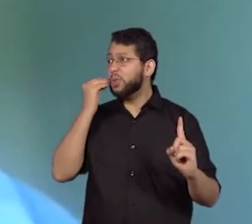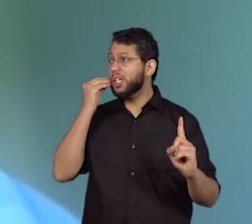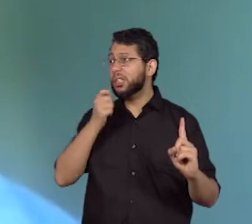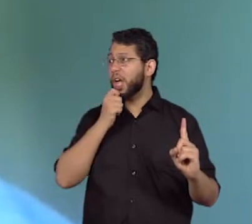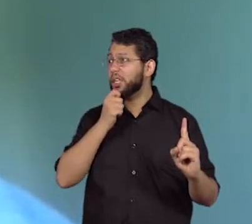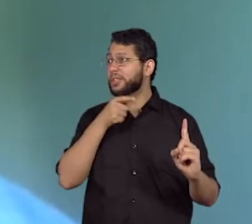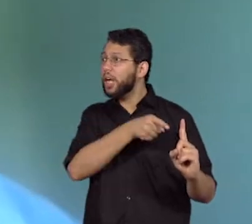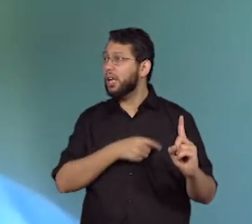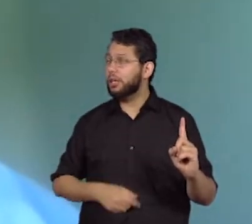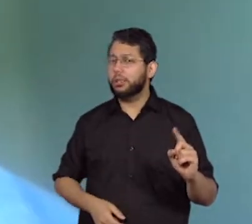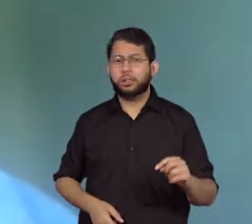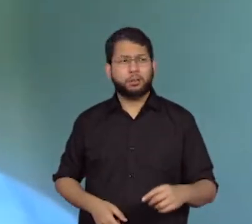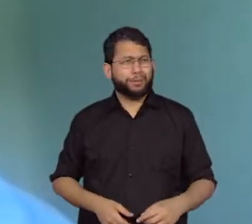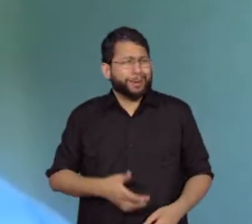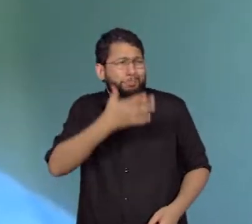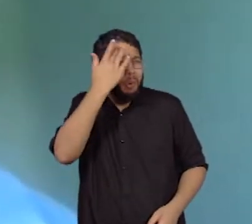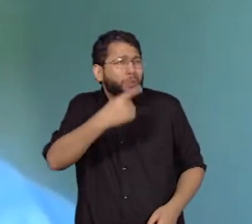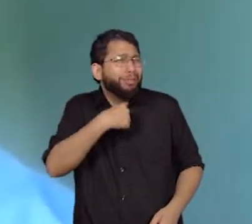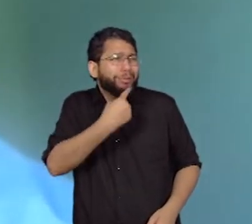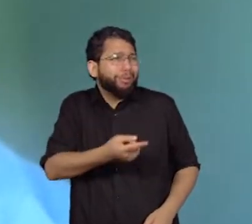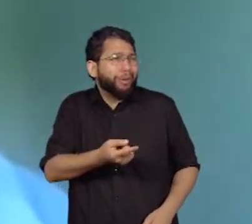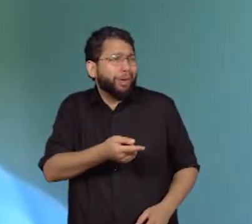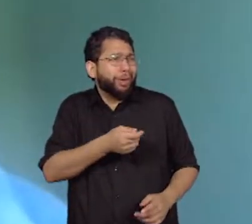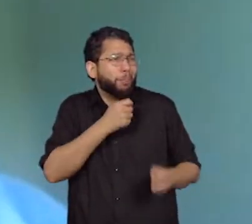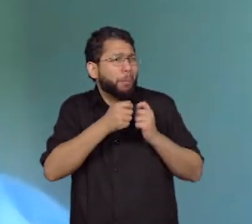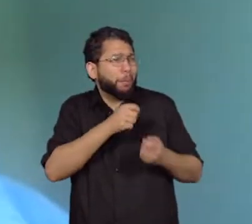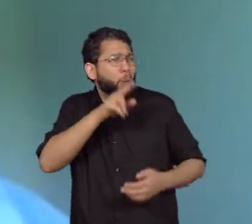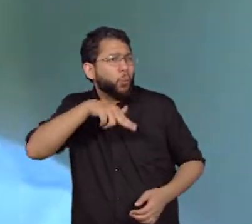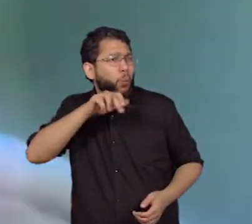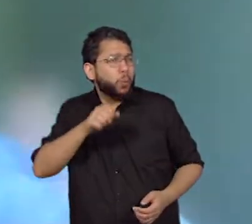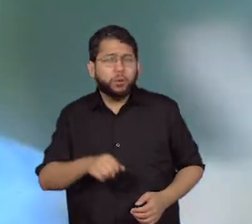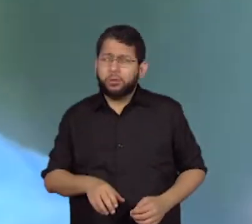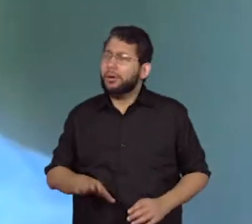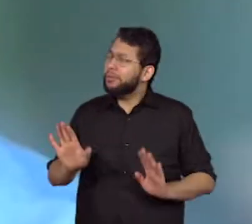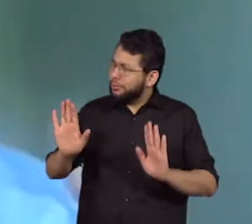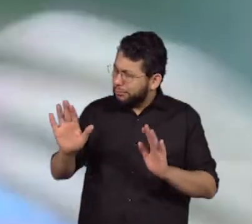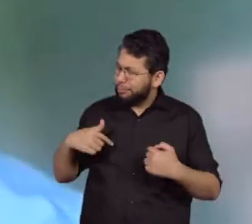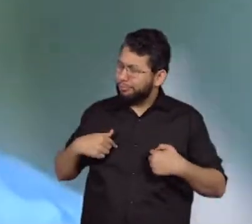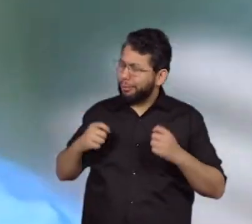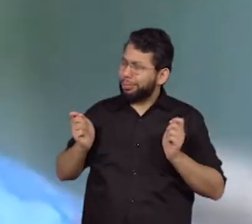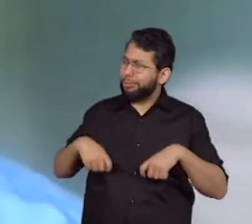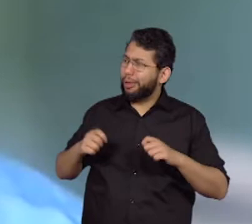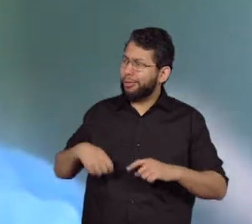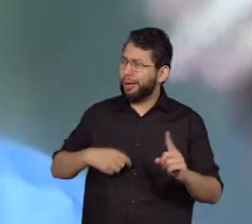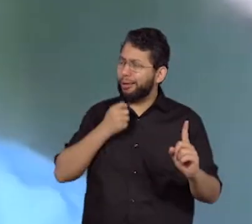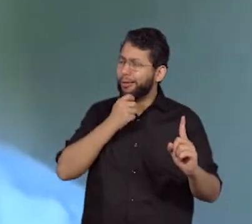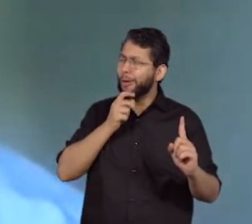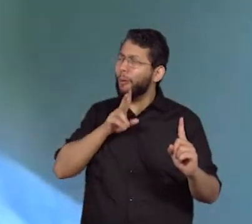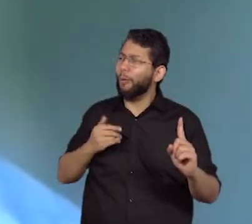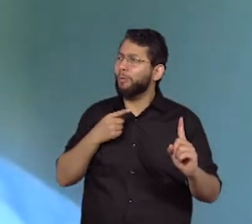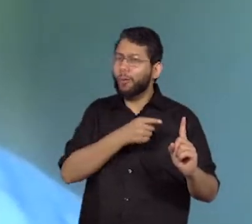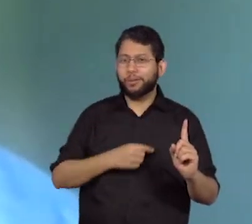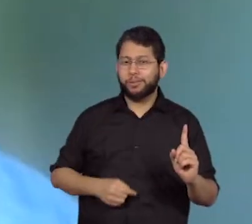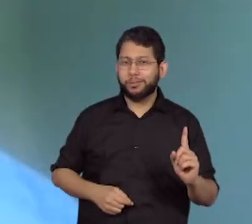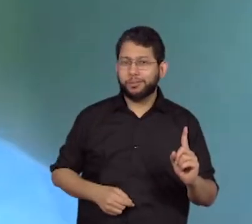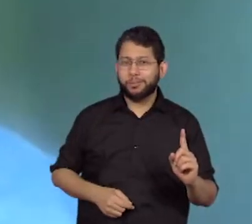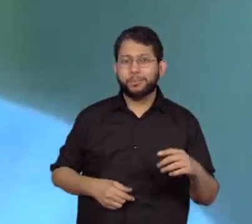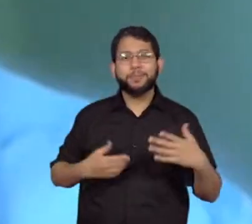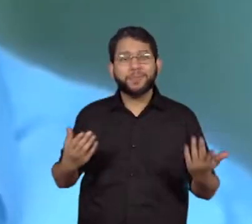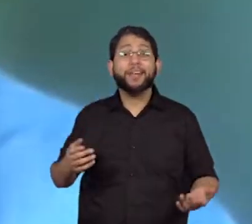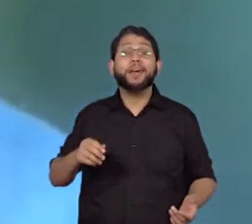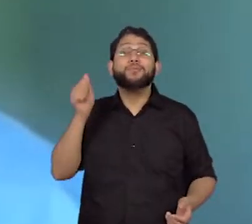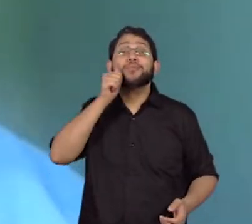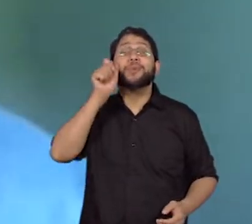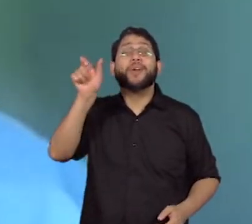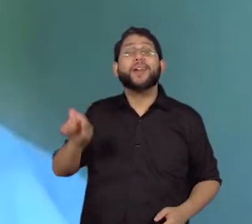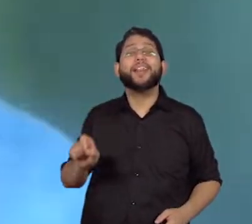Não, como assim? Mas ninguém consegue? Bom, eu vou falar, deixa comigo. Eu me viro. Saí da reunião, né, dessa entrevista, com a Cláudia